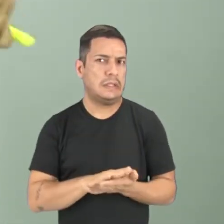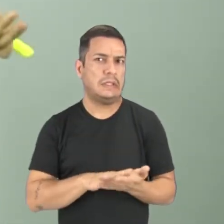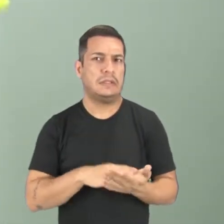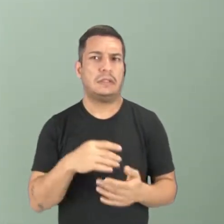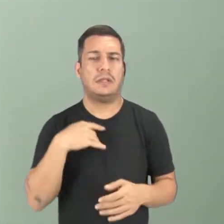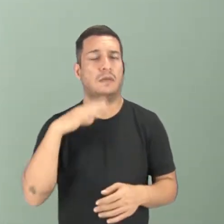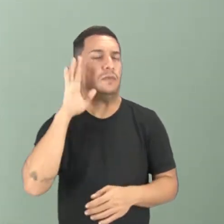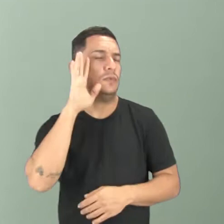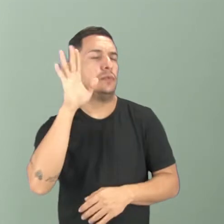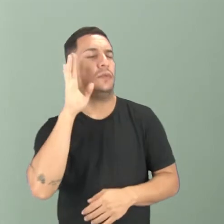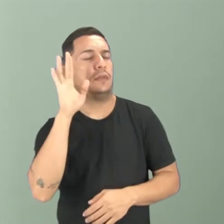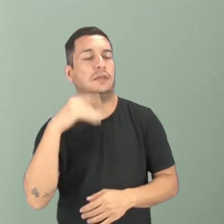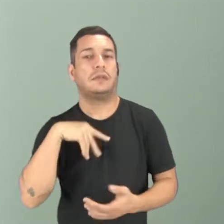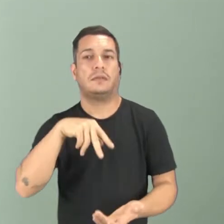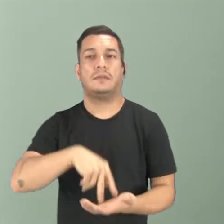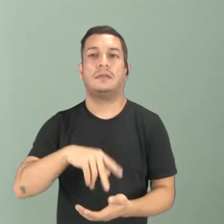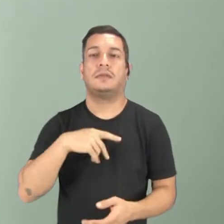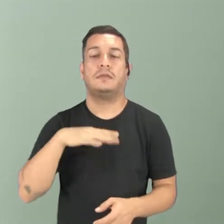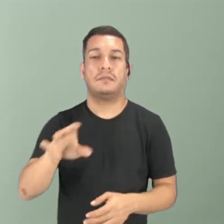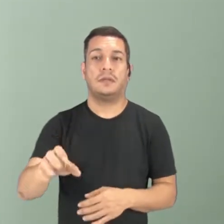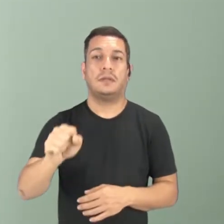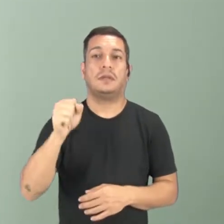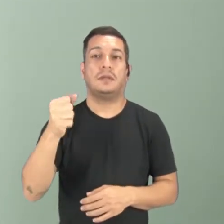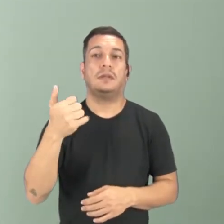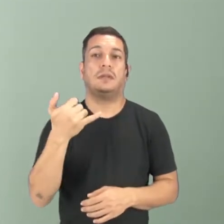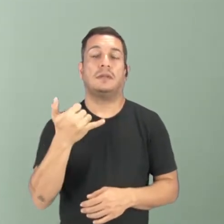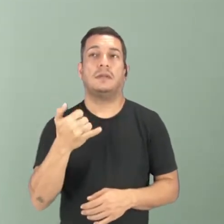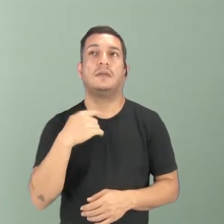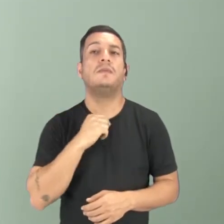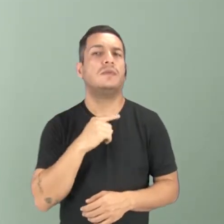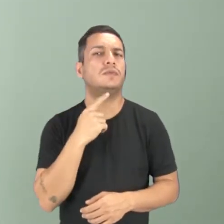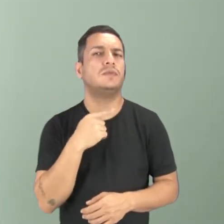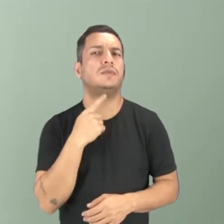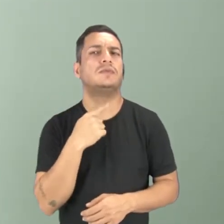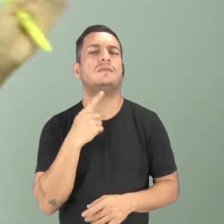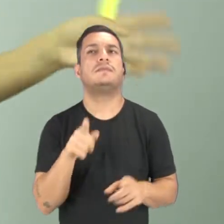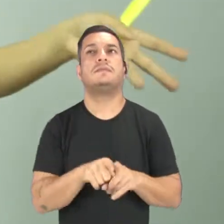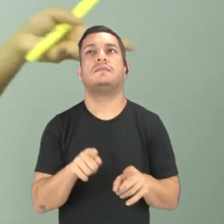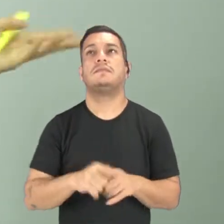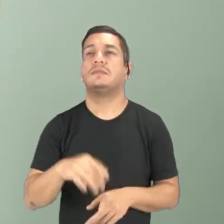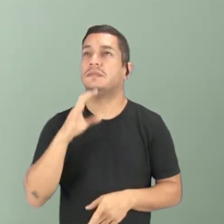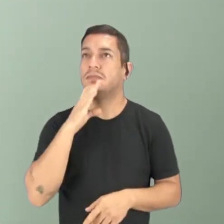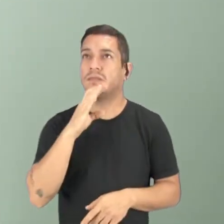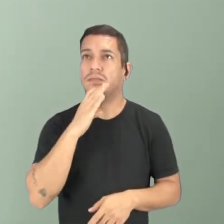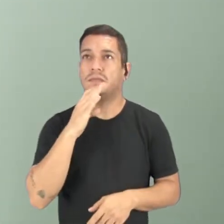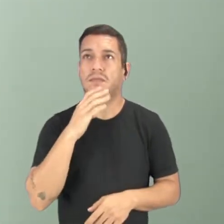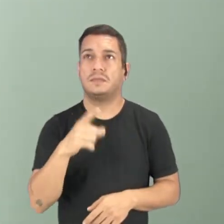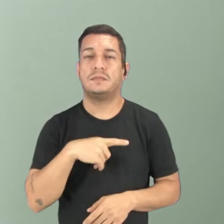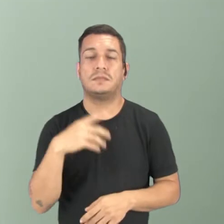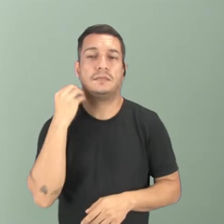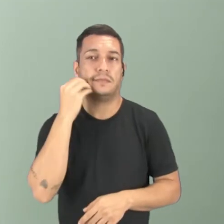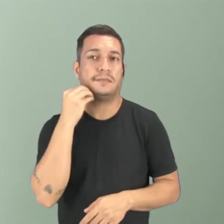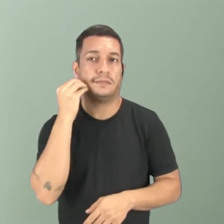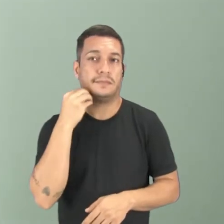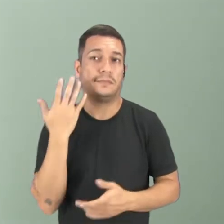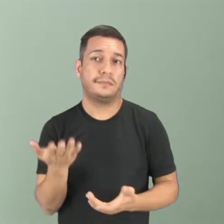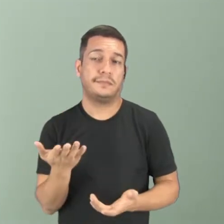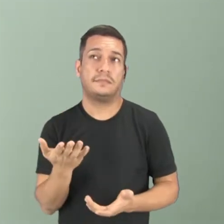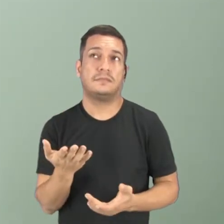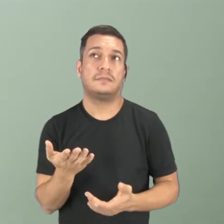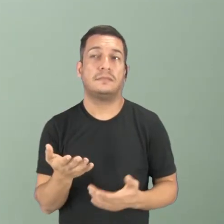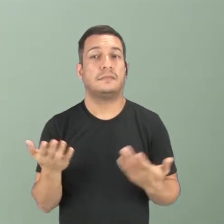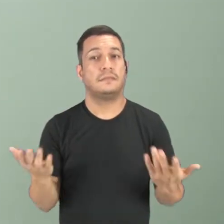estar sonhando que eu estou aqui pegando nessa caneta, eu posso duvidar do conhecimento vindo da experiência.